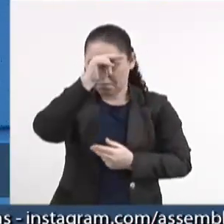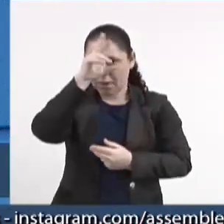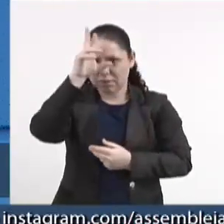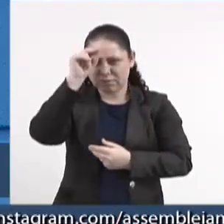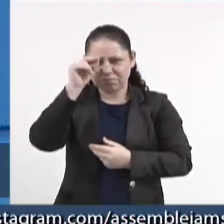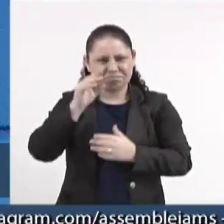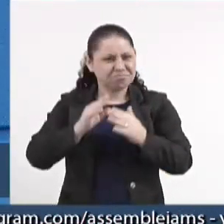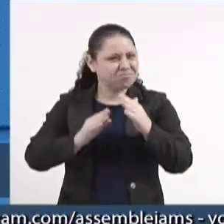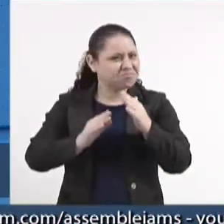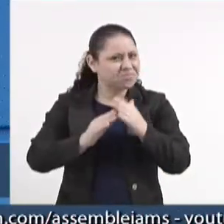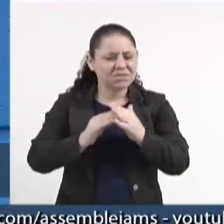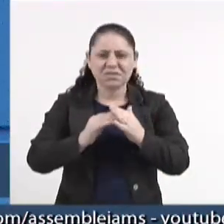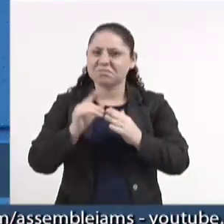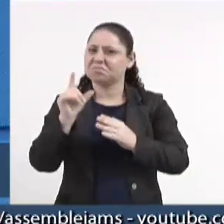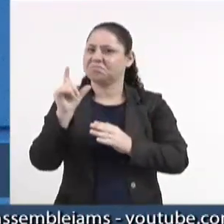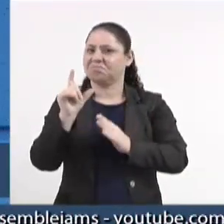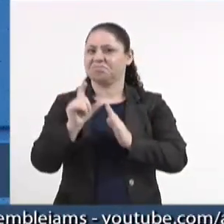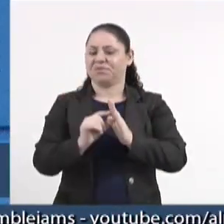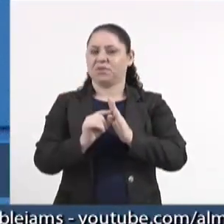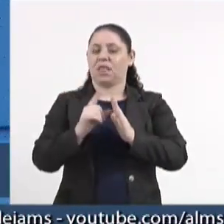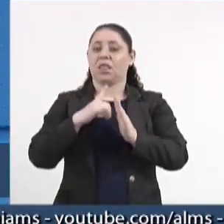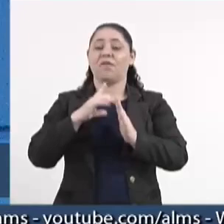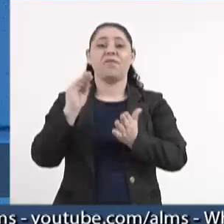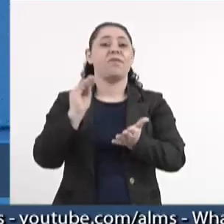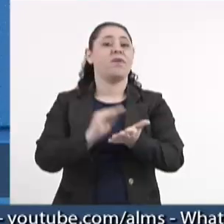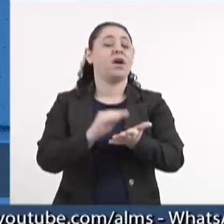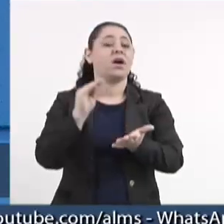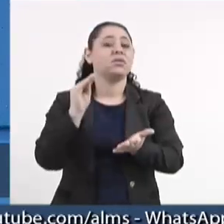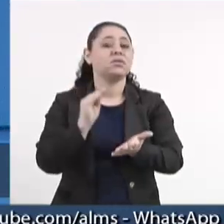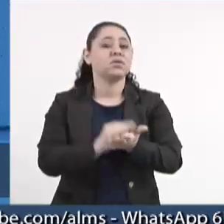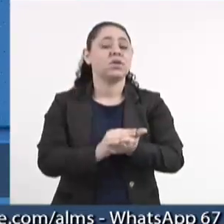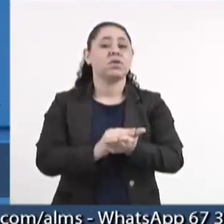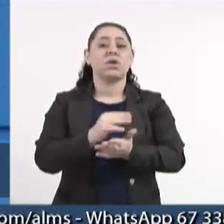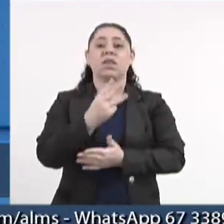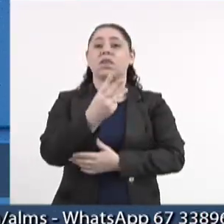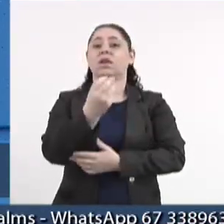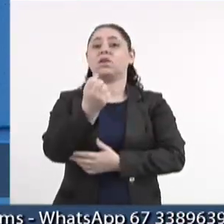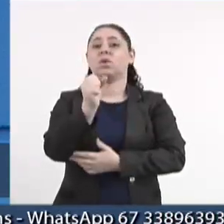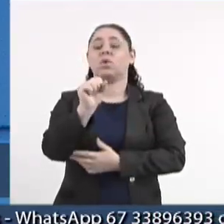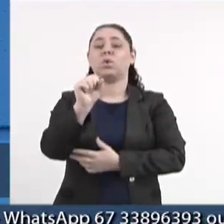foram insuficientes, acumulando uma defasagem de